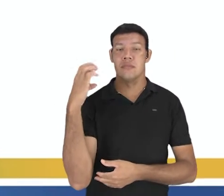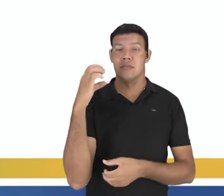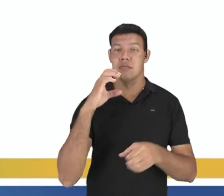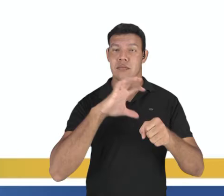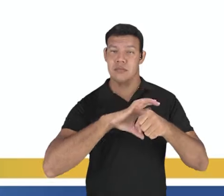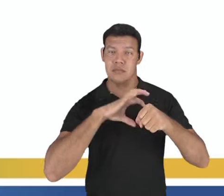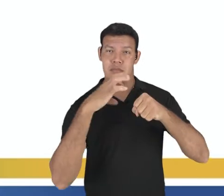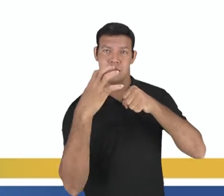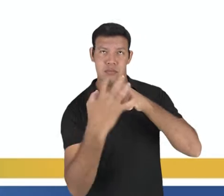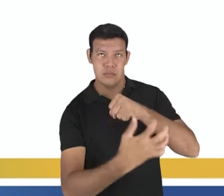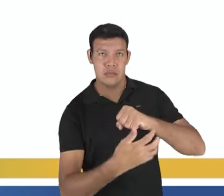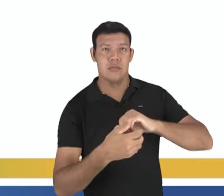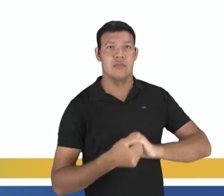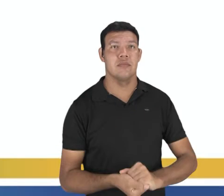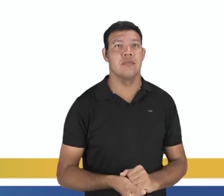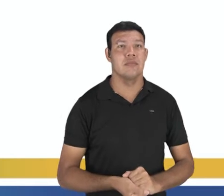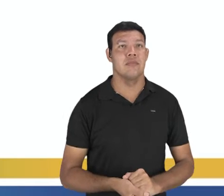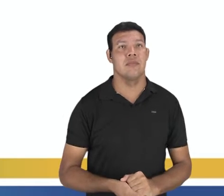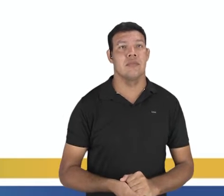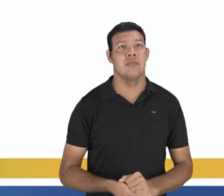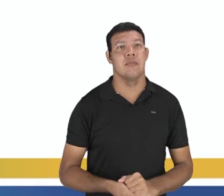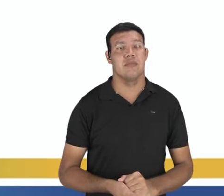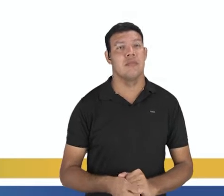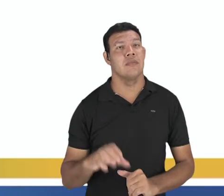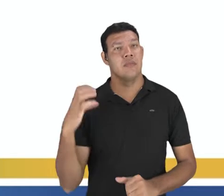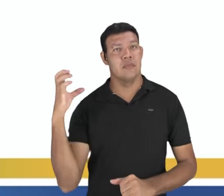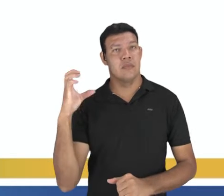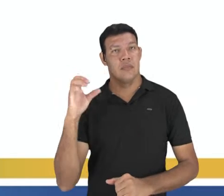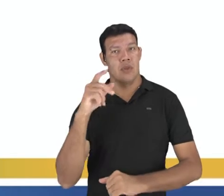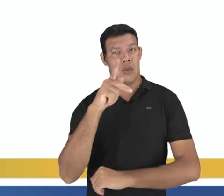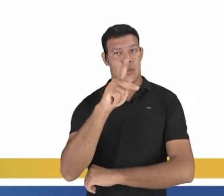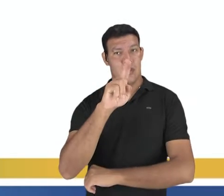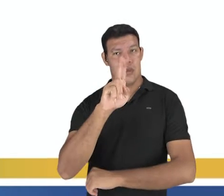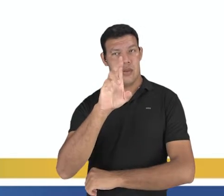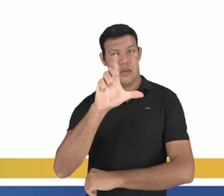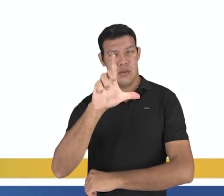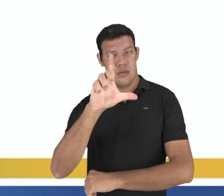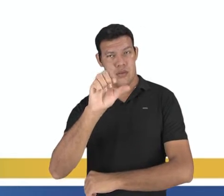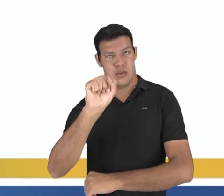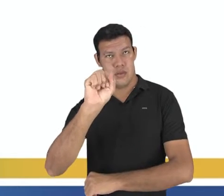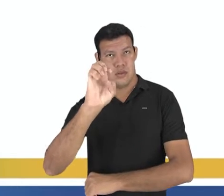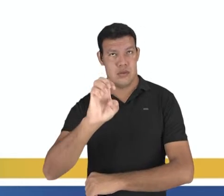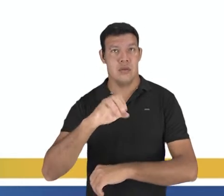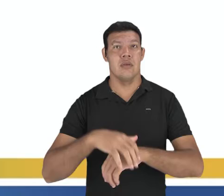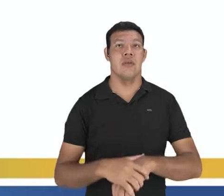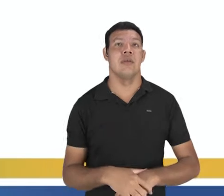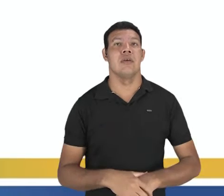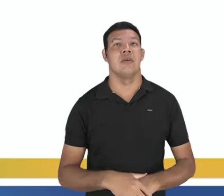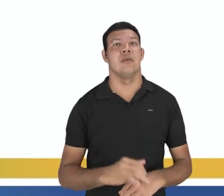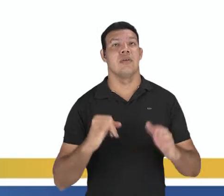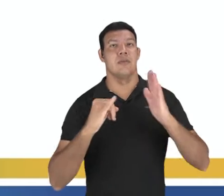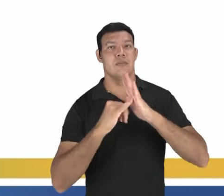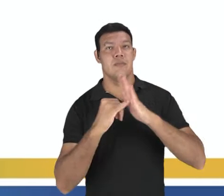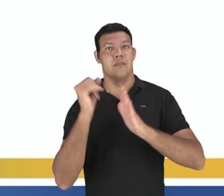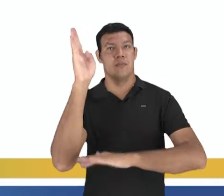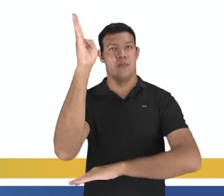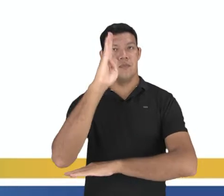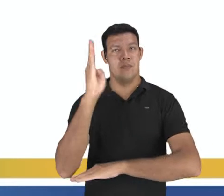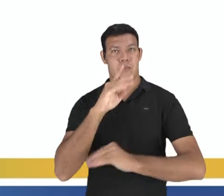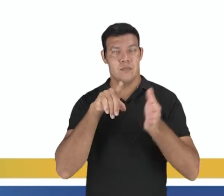A Essence Pulse e o Instituto Brasileiro de Pesquisa em Análise de Dados fez um